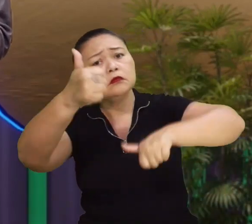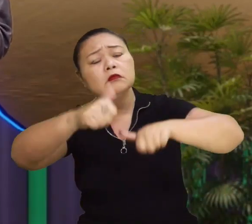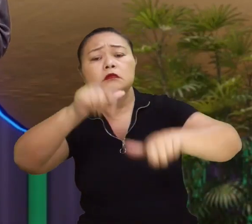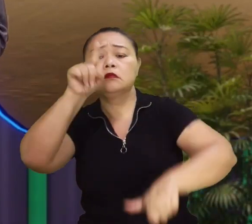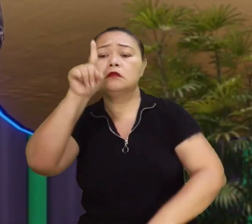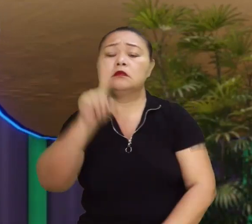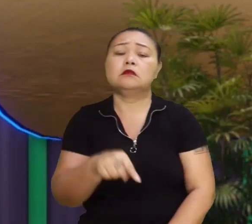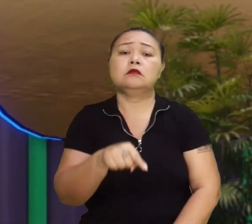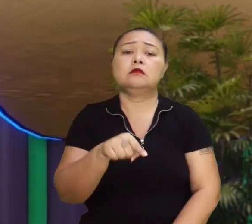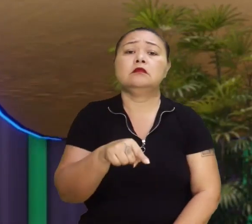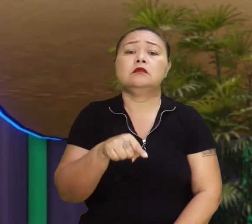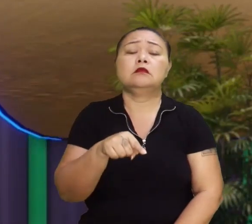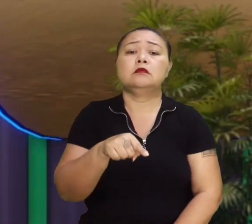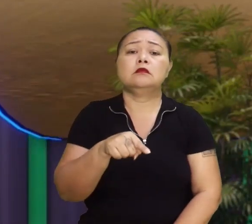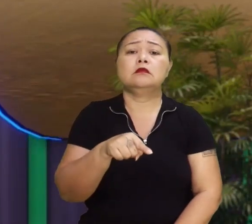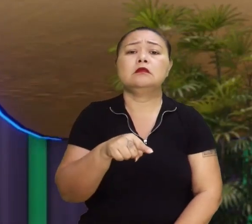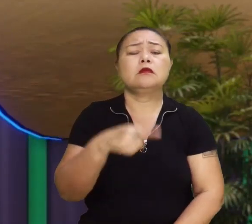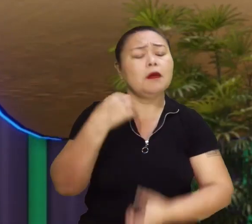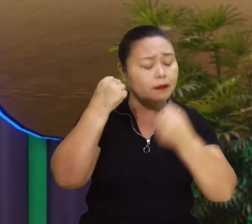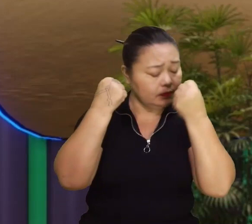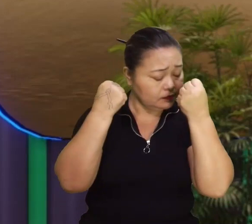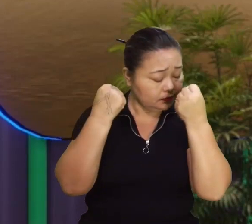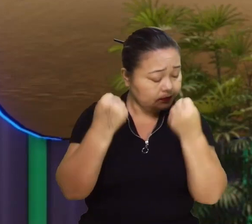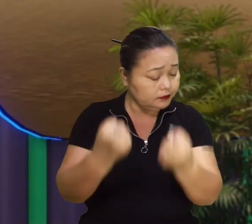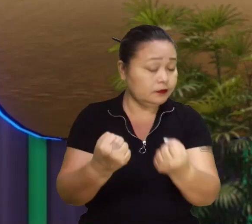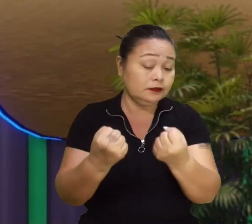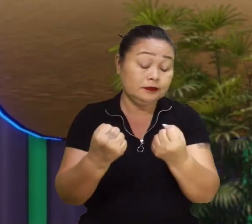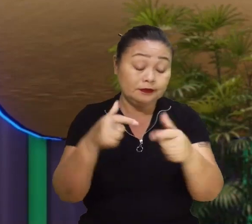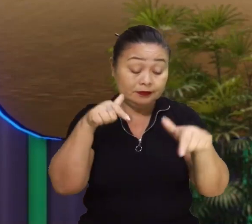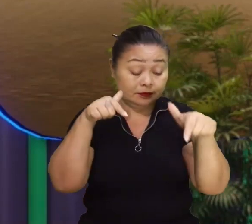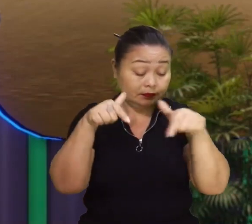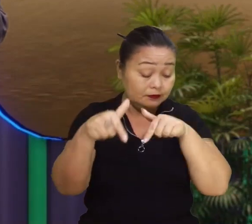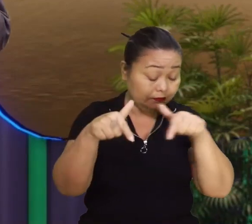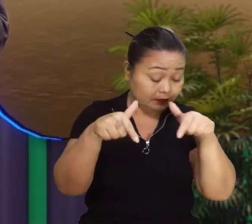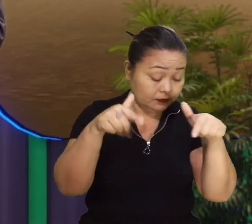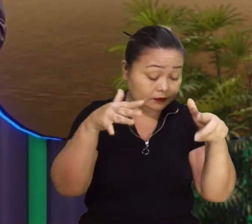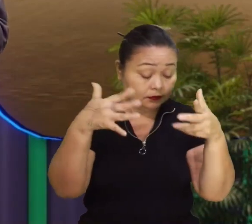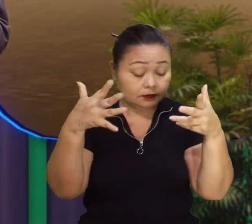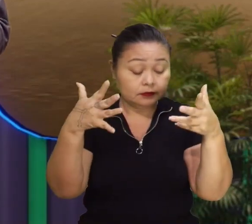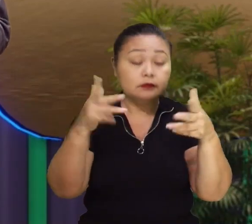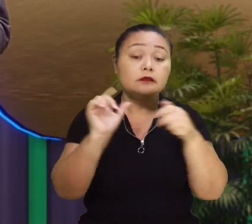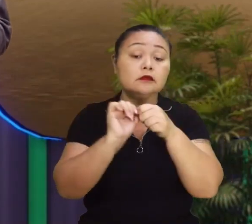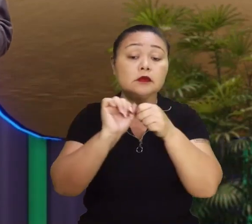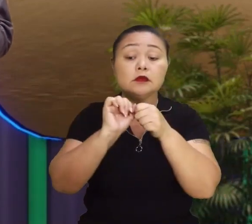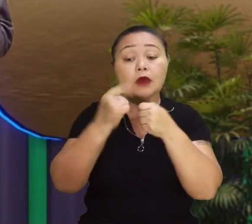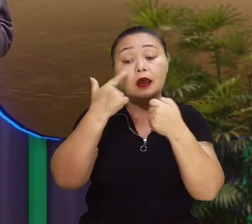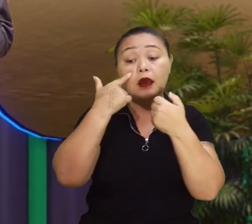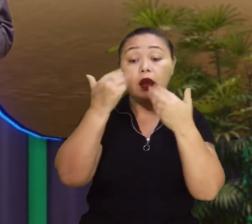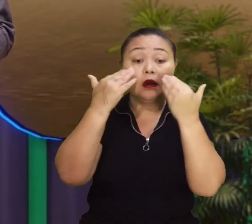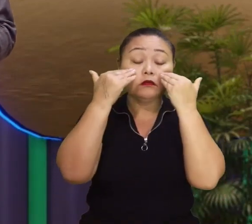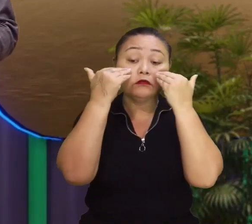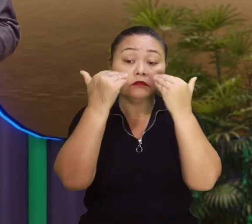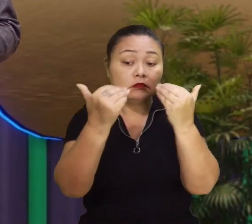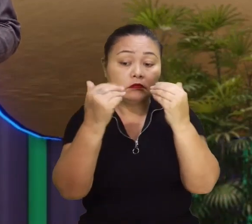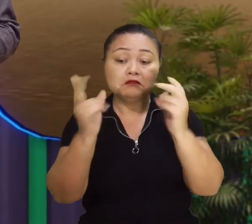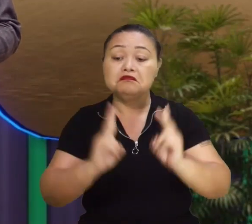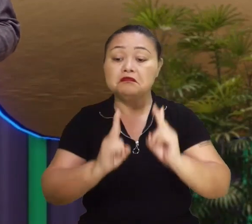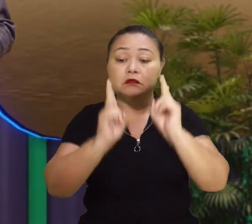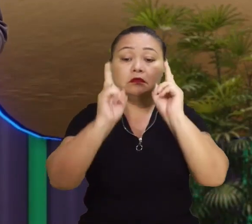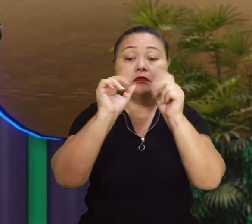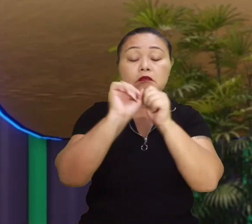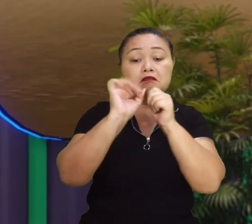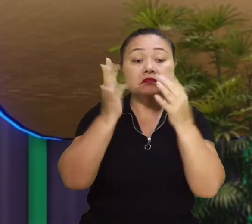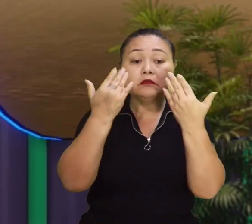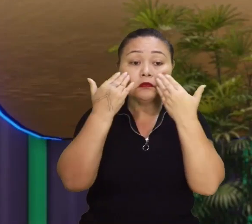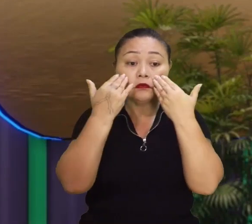ele é muito pesado, no entanto, não muito reconhecido. Se não